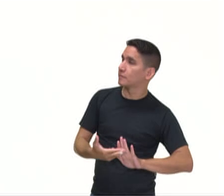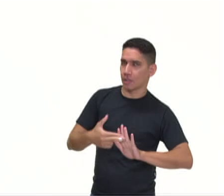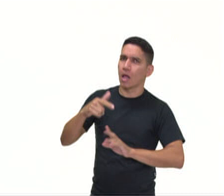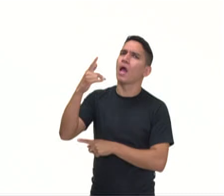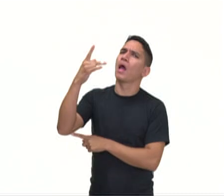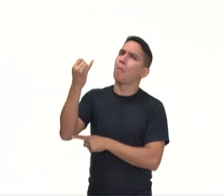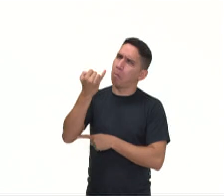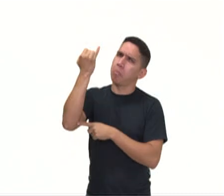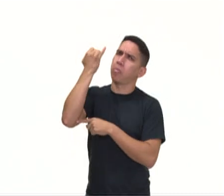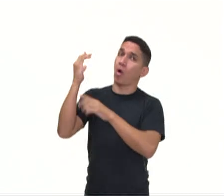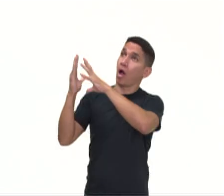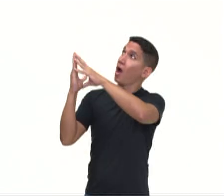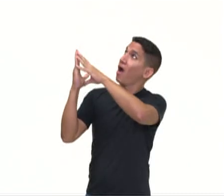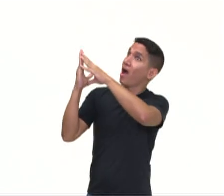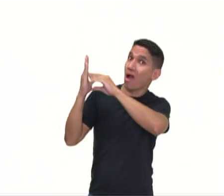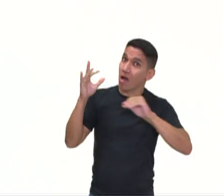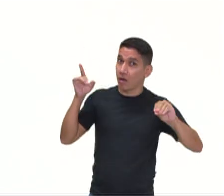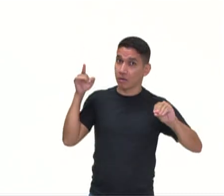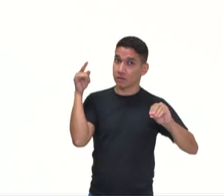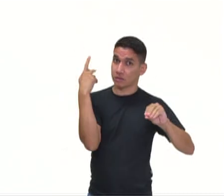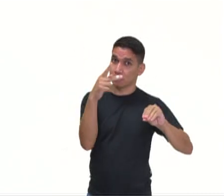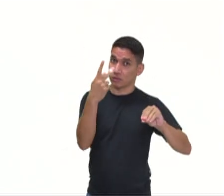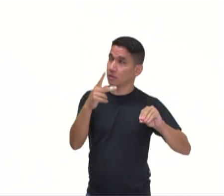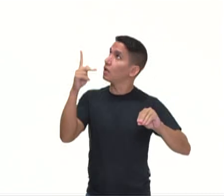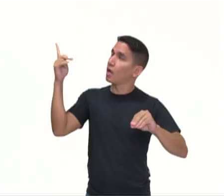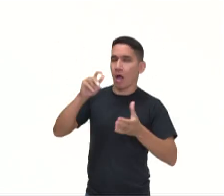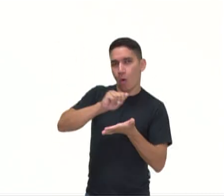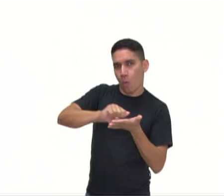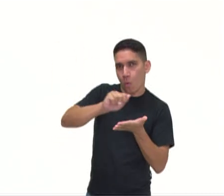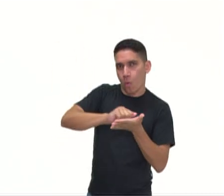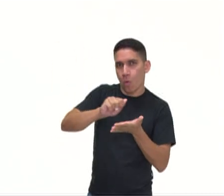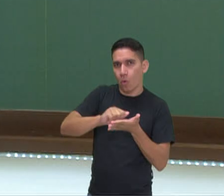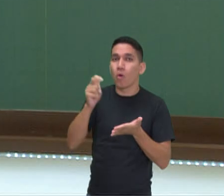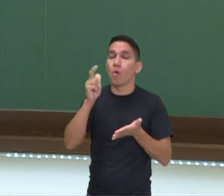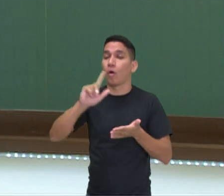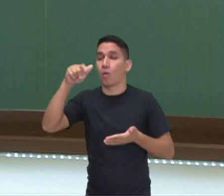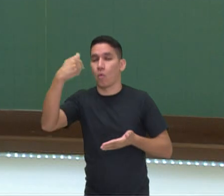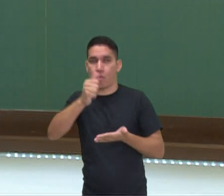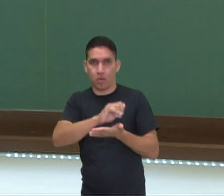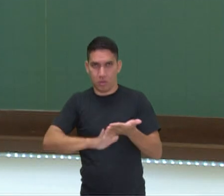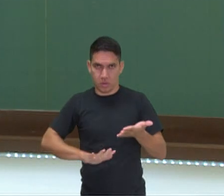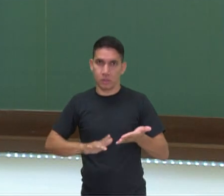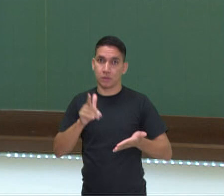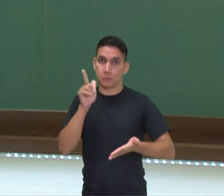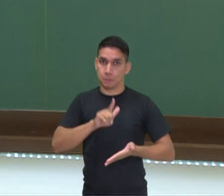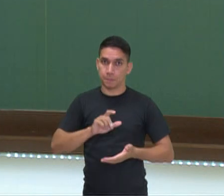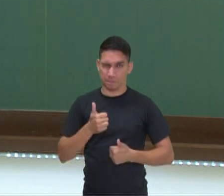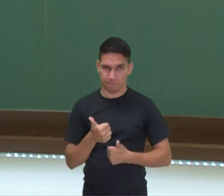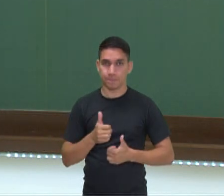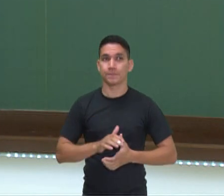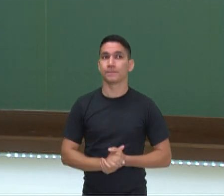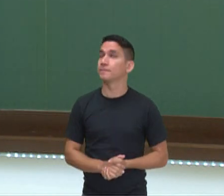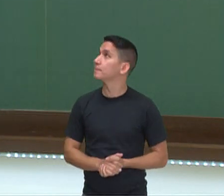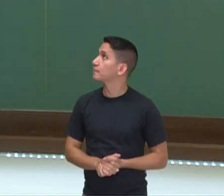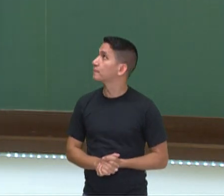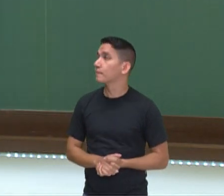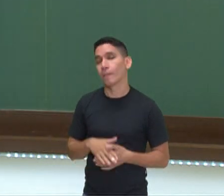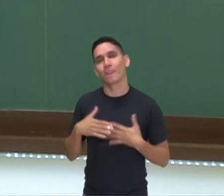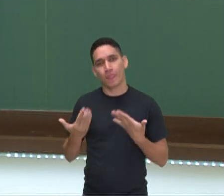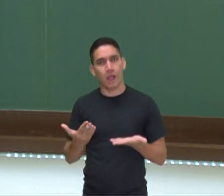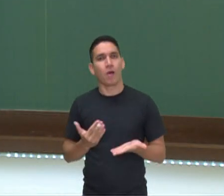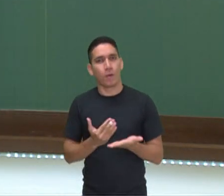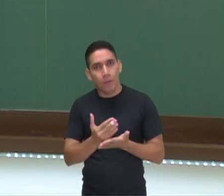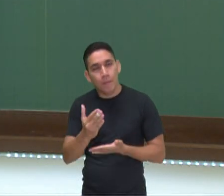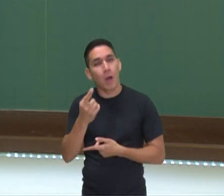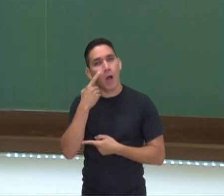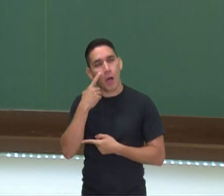importante vocês registrarem essa tabelinha para resolver os próximos exercícios Quem então vamos